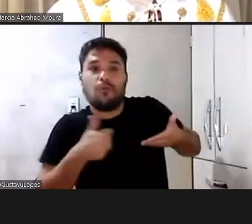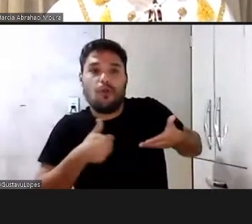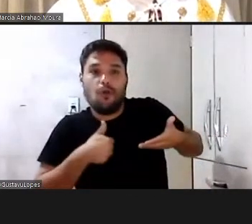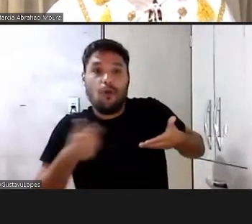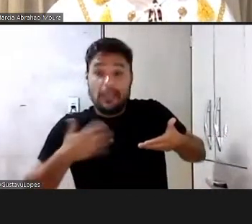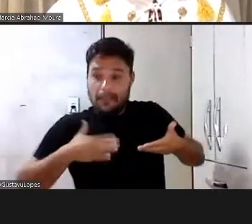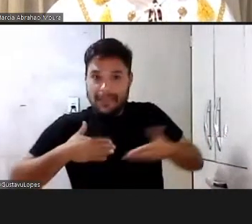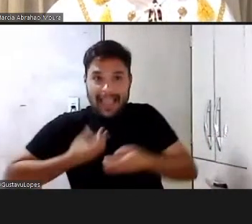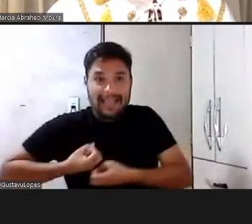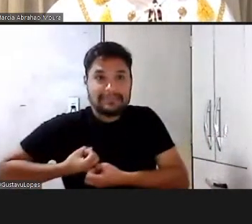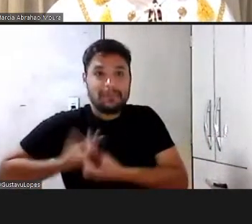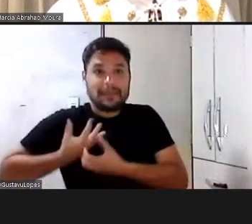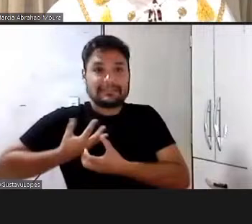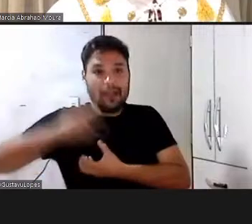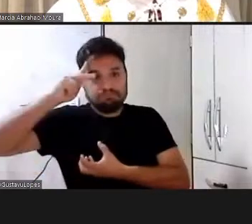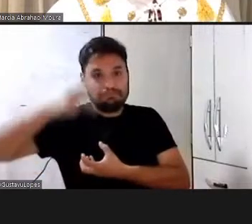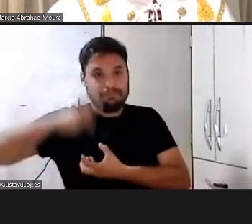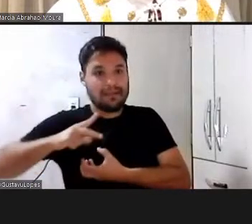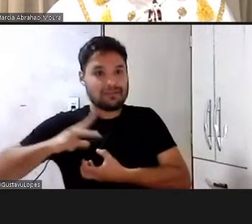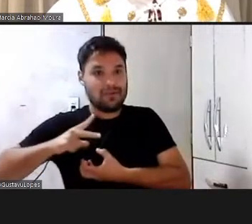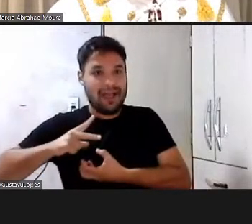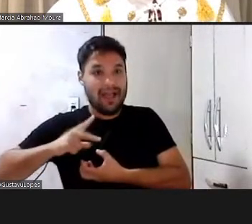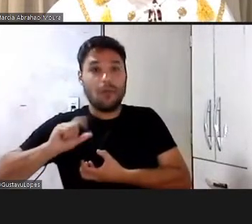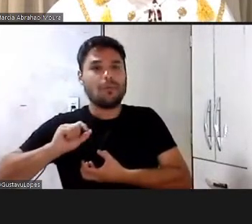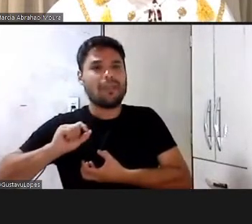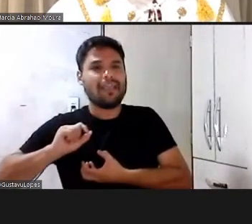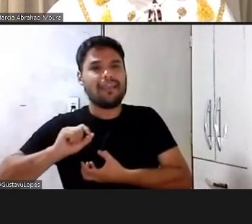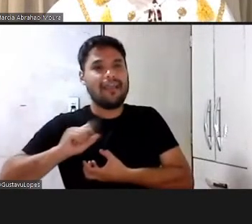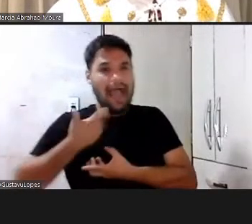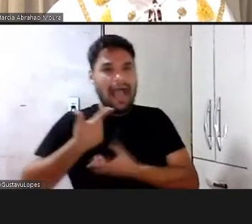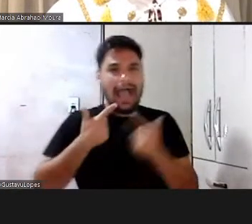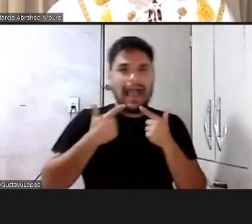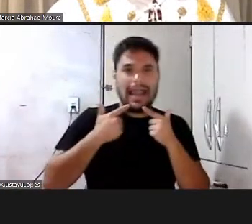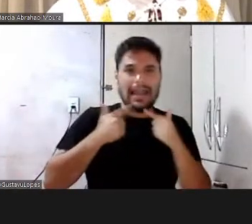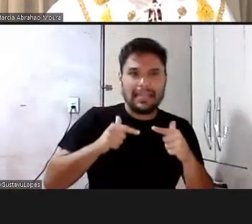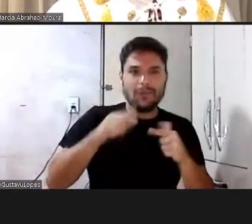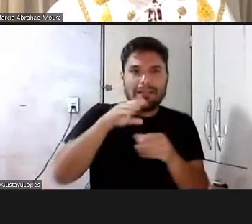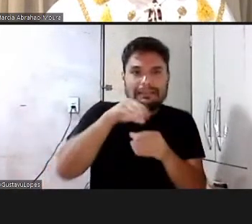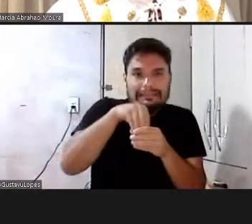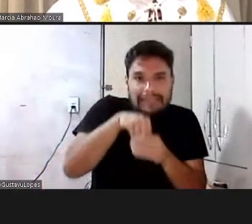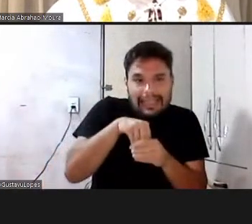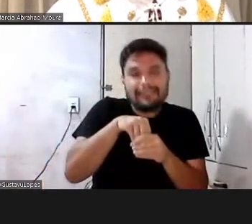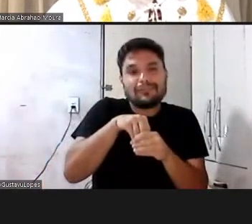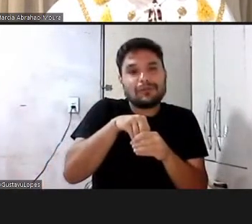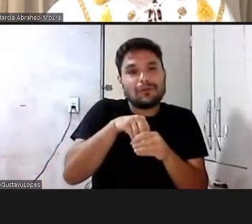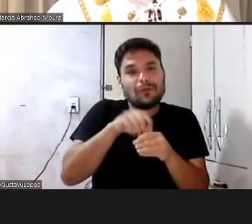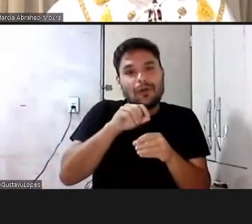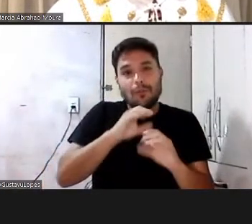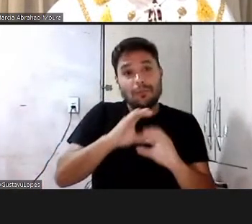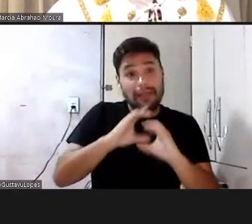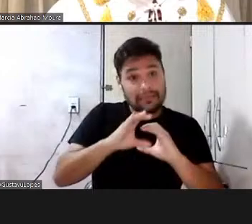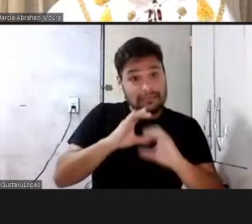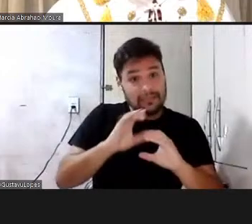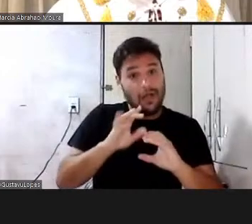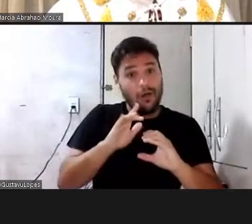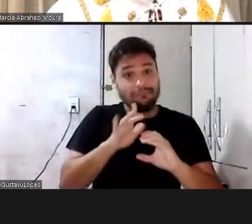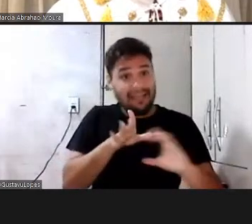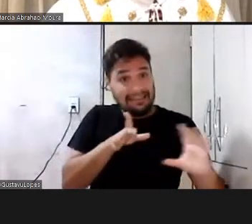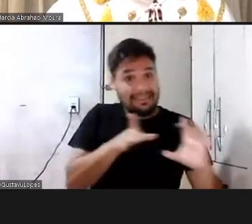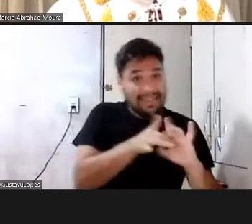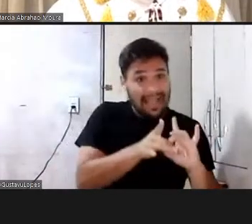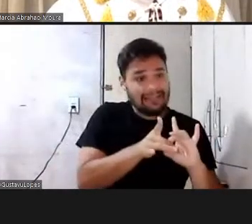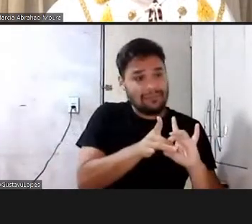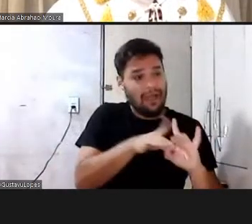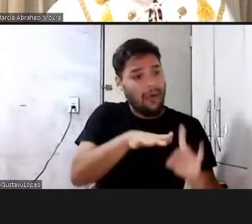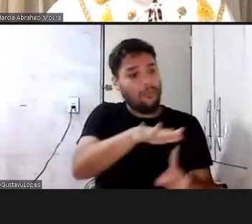do fato de que as mensagens das línguas não constitui um tipo de conduta em reação direta a uma dada situação